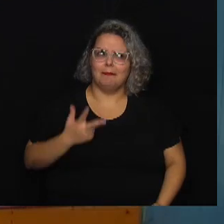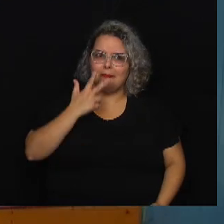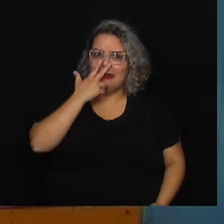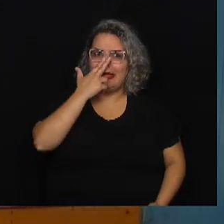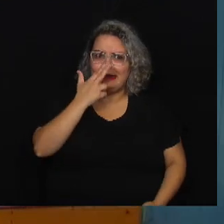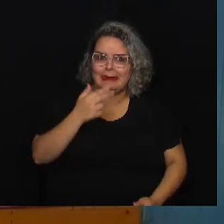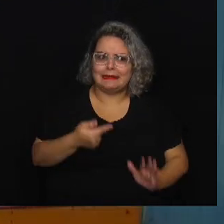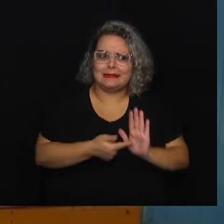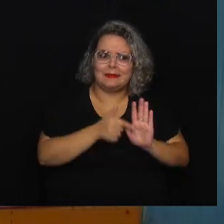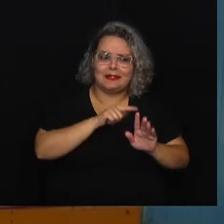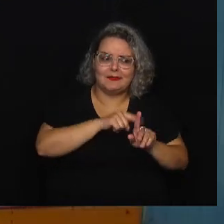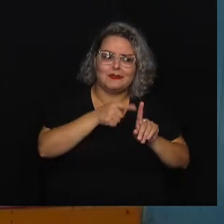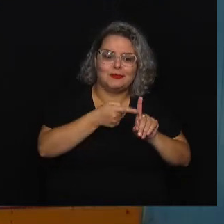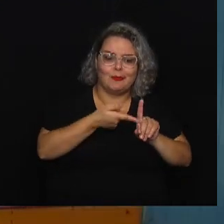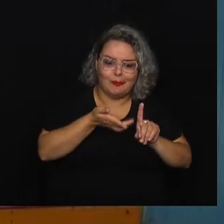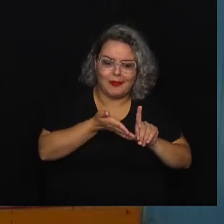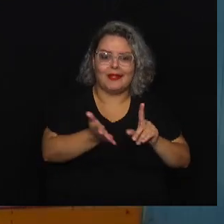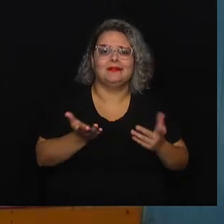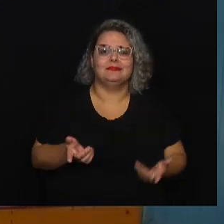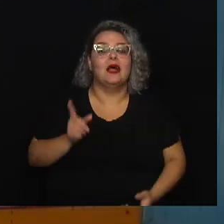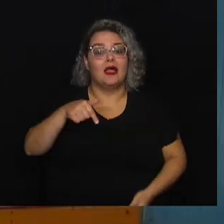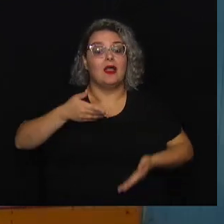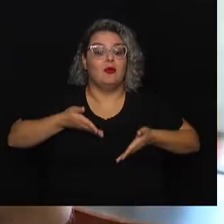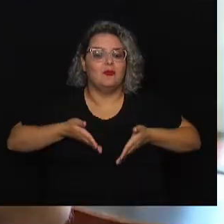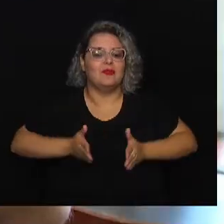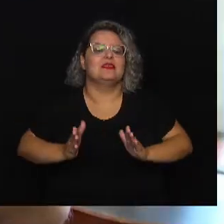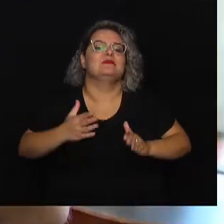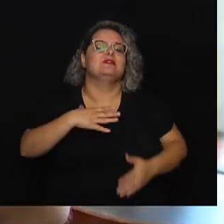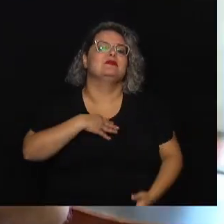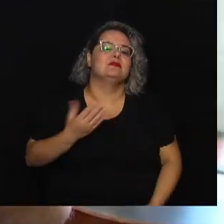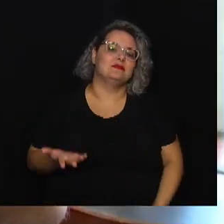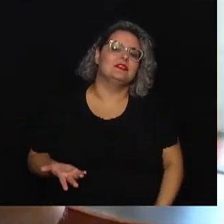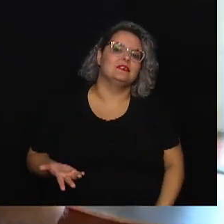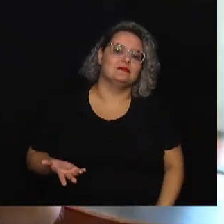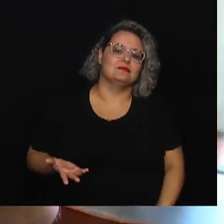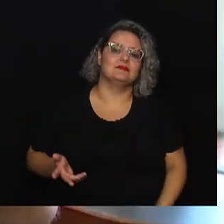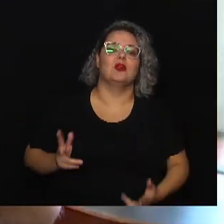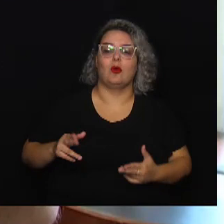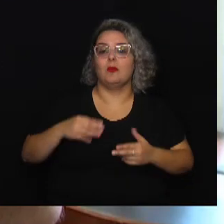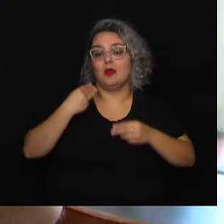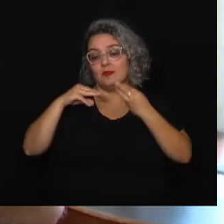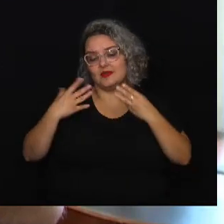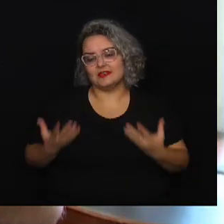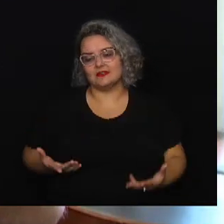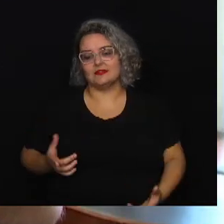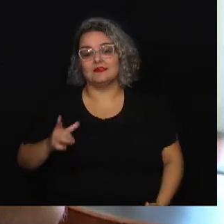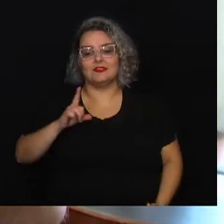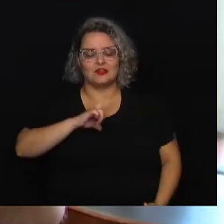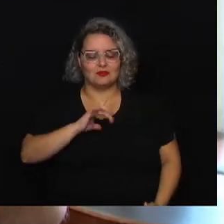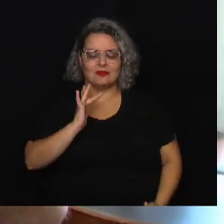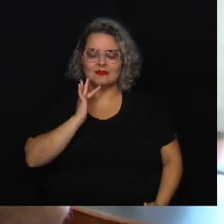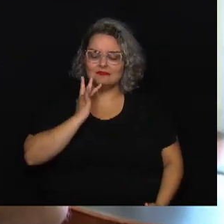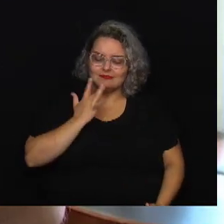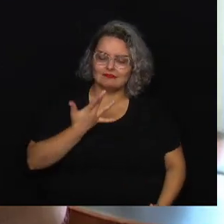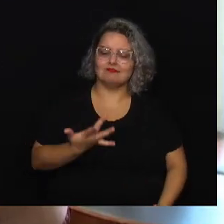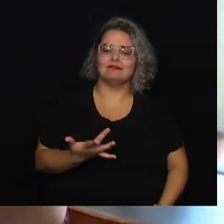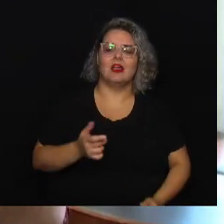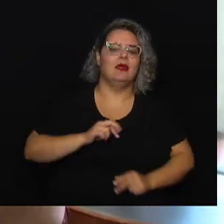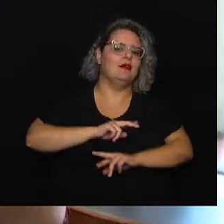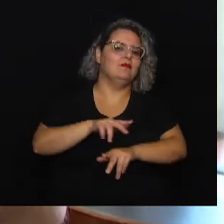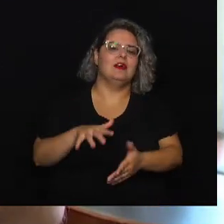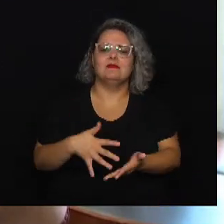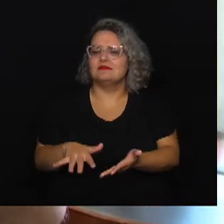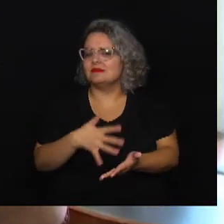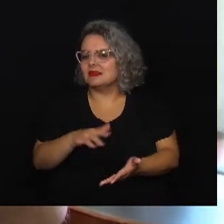gente o nascimento de um filho ali. E a gente teve o privilégio mesmo de ter vários sambas